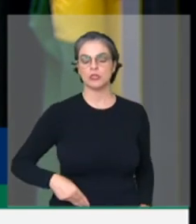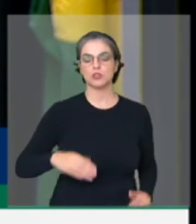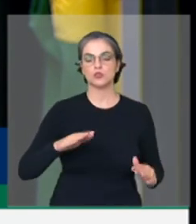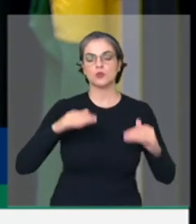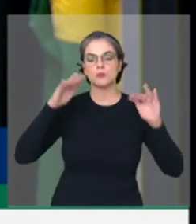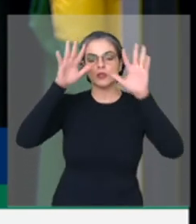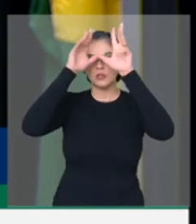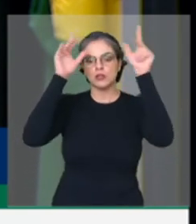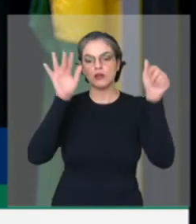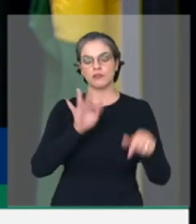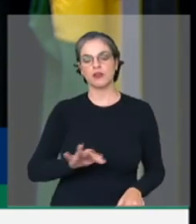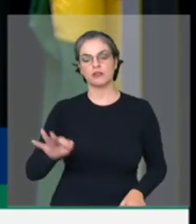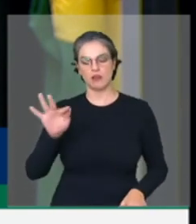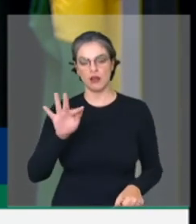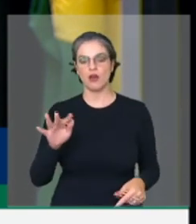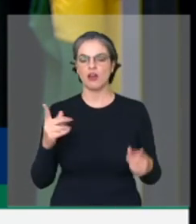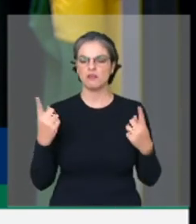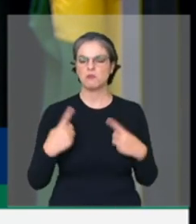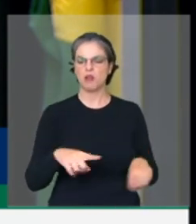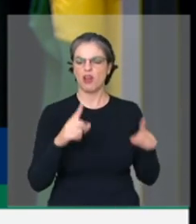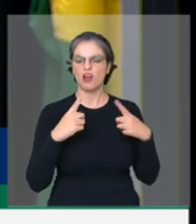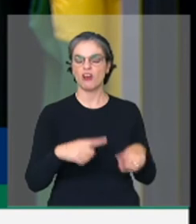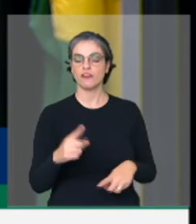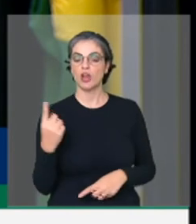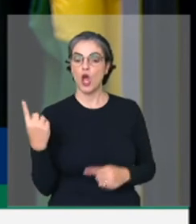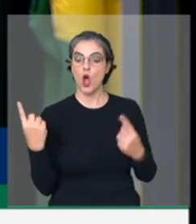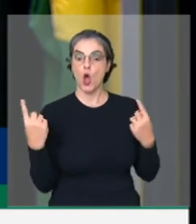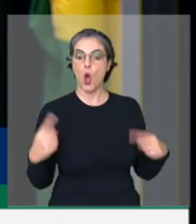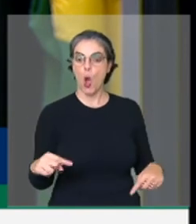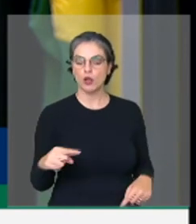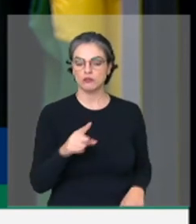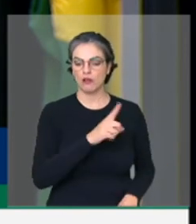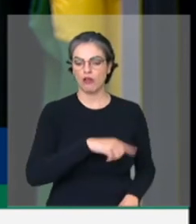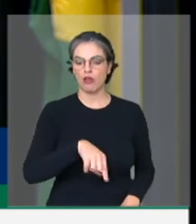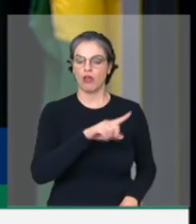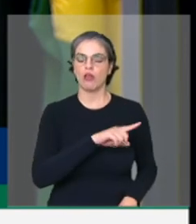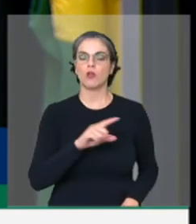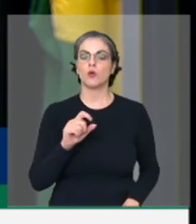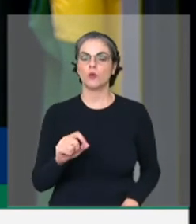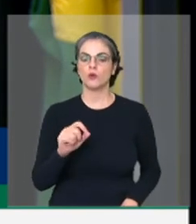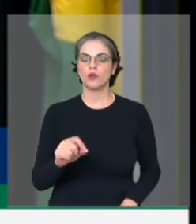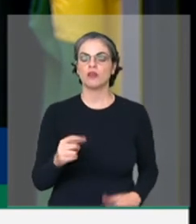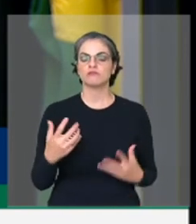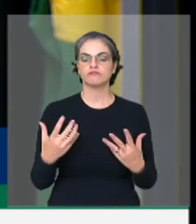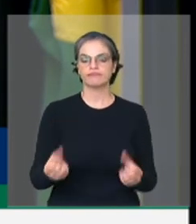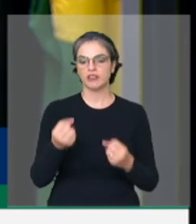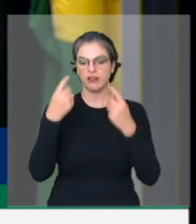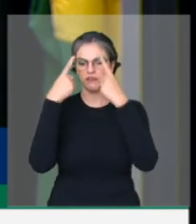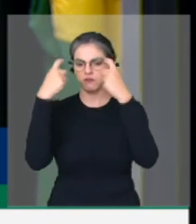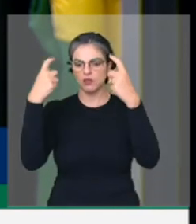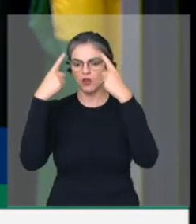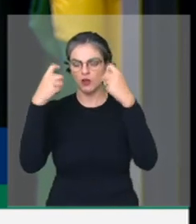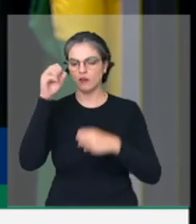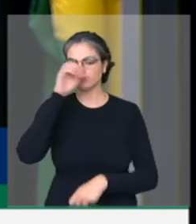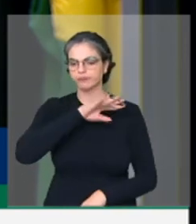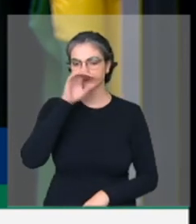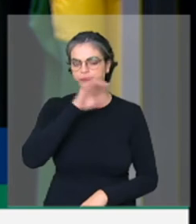instiga em desfavor deles a adoção de medidas violentas contra a